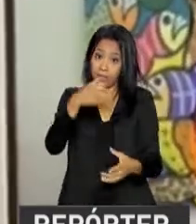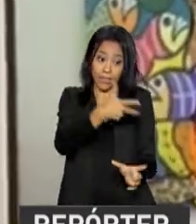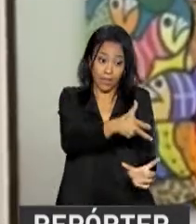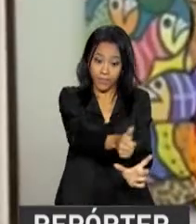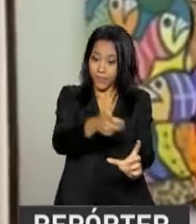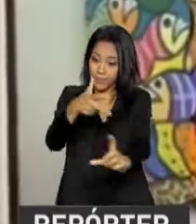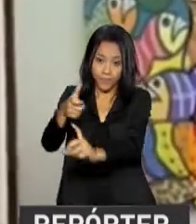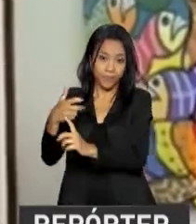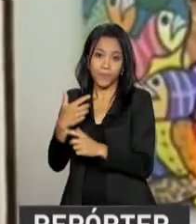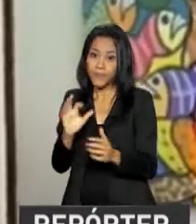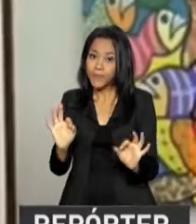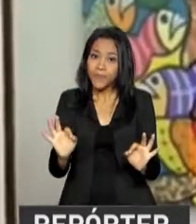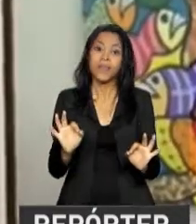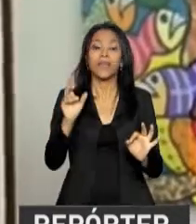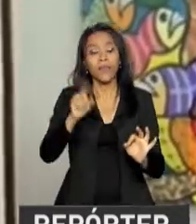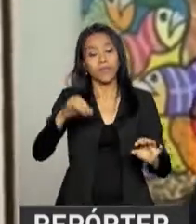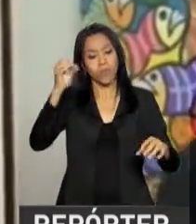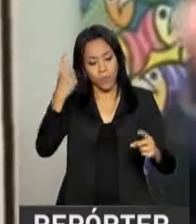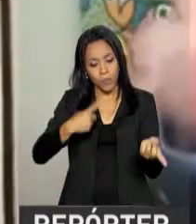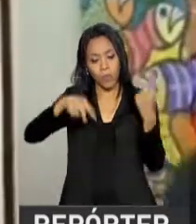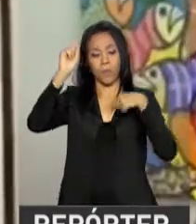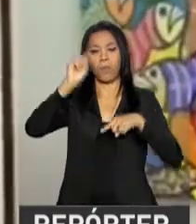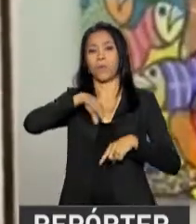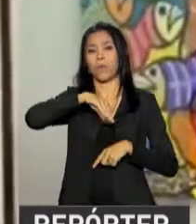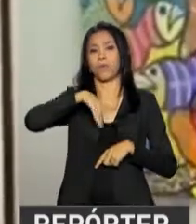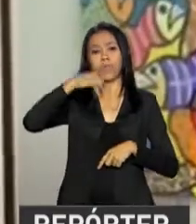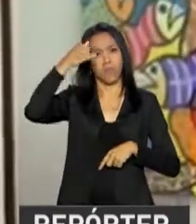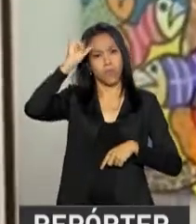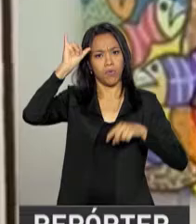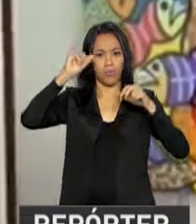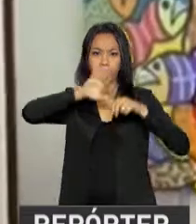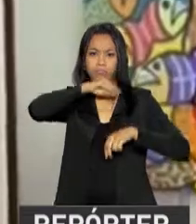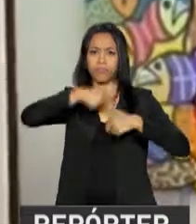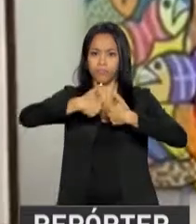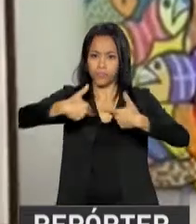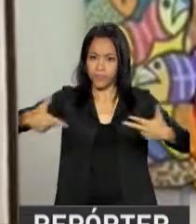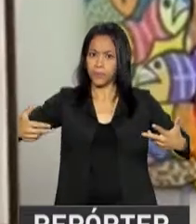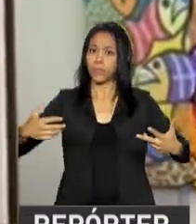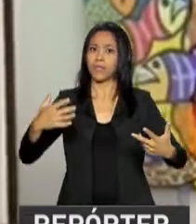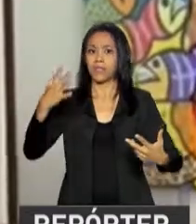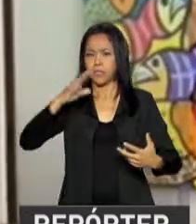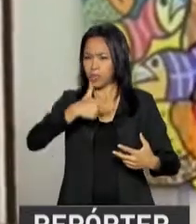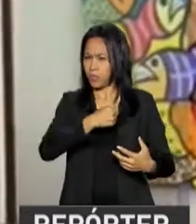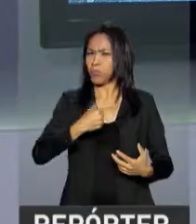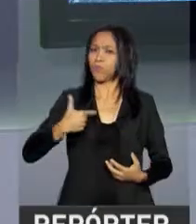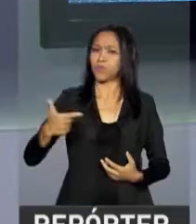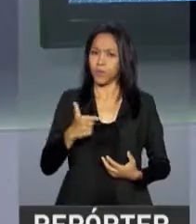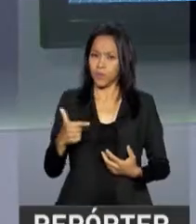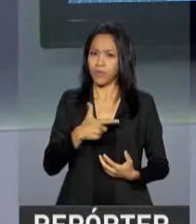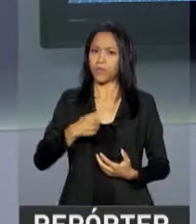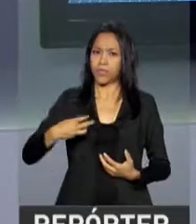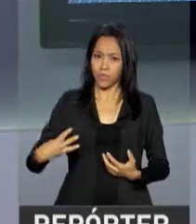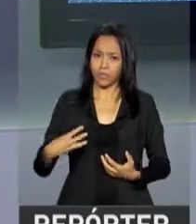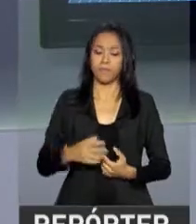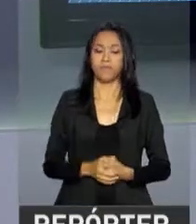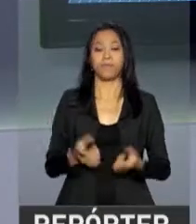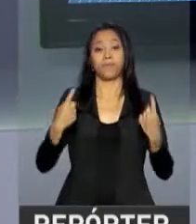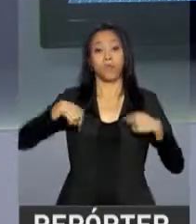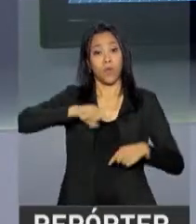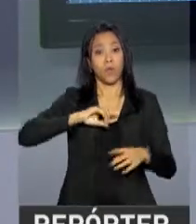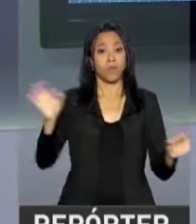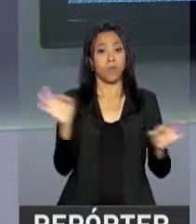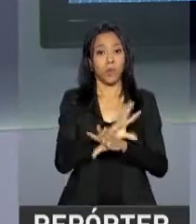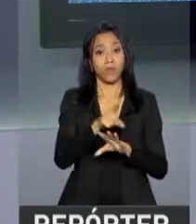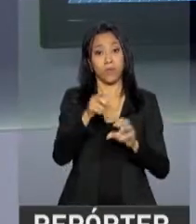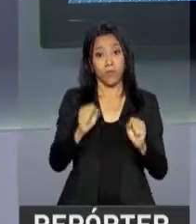aí sim será o grande salto da pecuária brasileira, que deverá ocorrer lá por 2022, 2023. Nós ficamos por aqui.